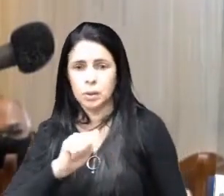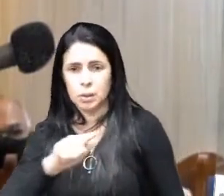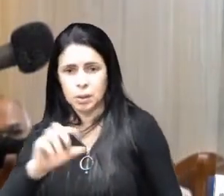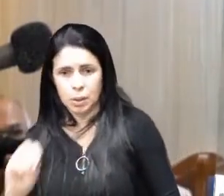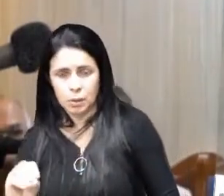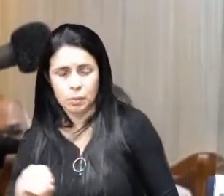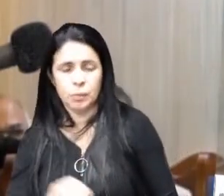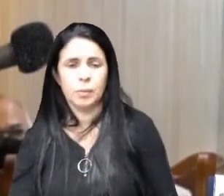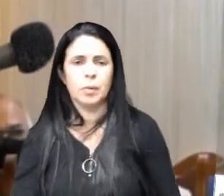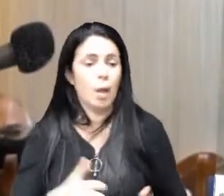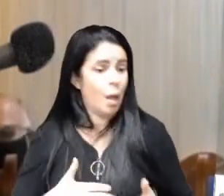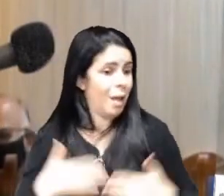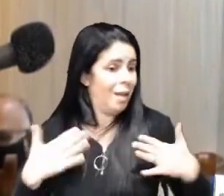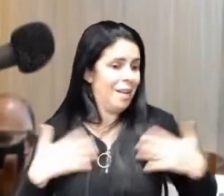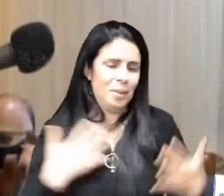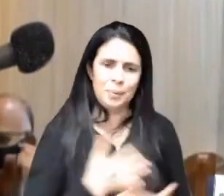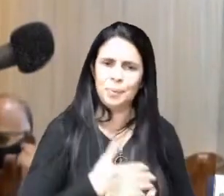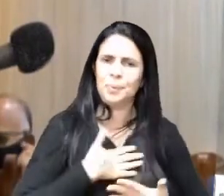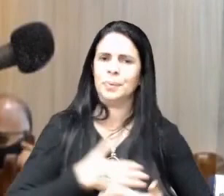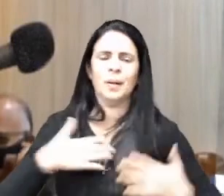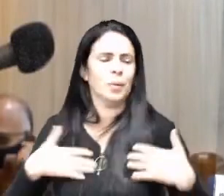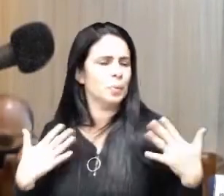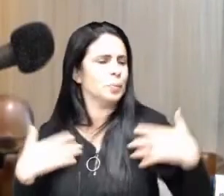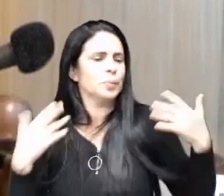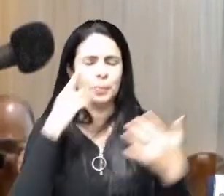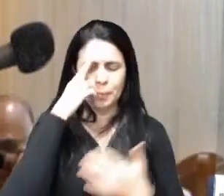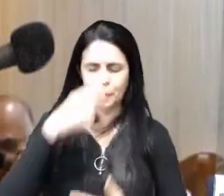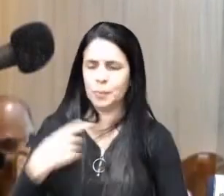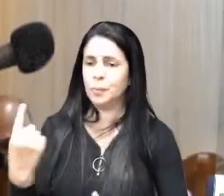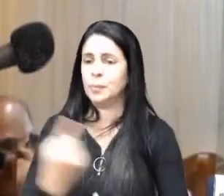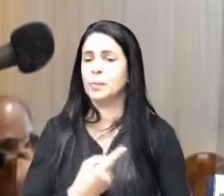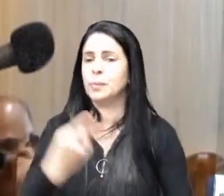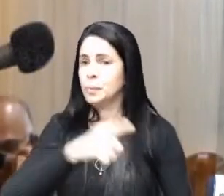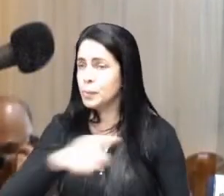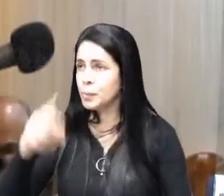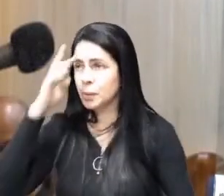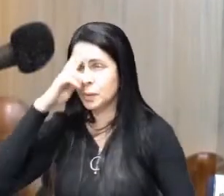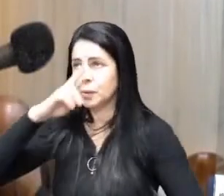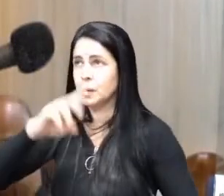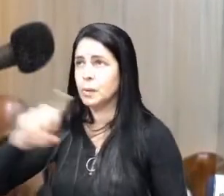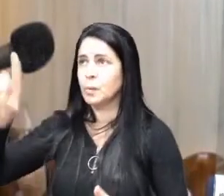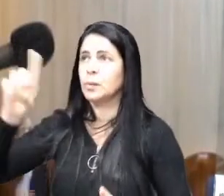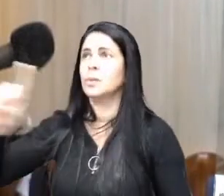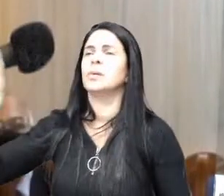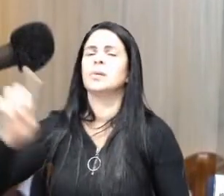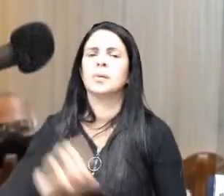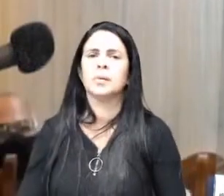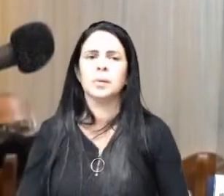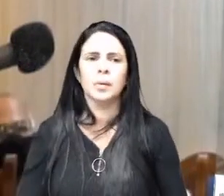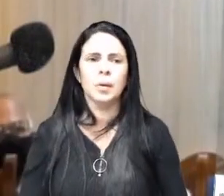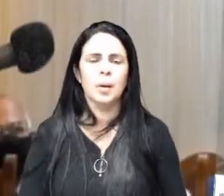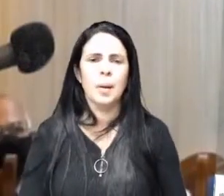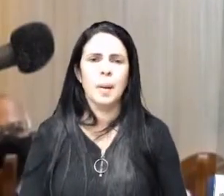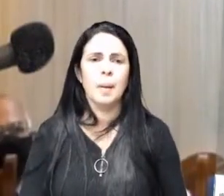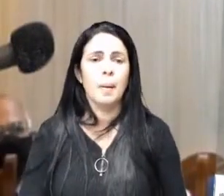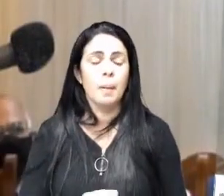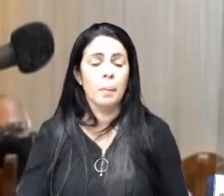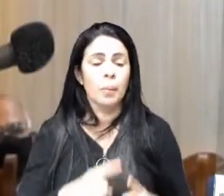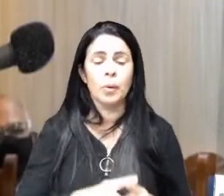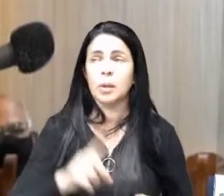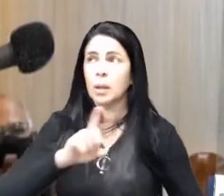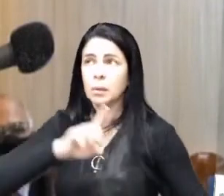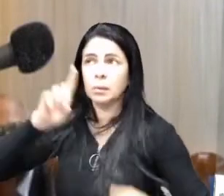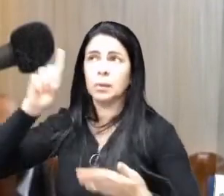regozijai-vos e alegrai-vos no Senhor vosso Deus, porque ele vos dará, diga forte, porque ele vos